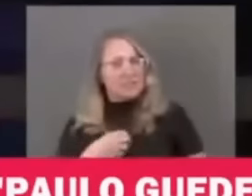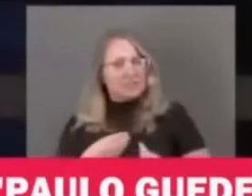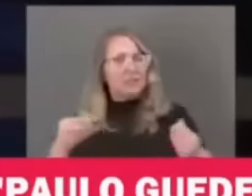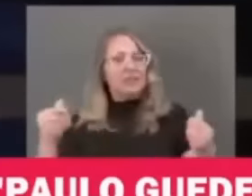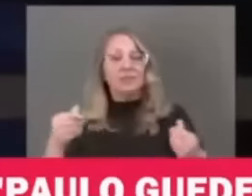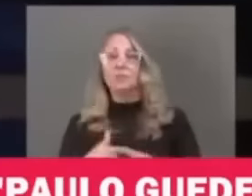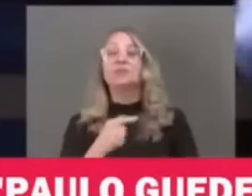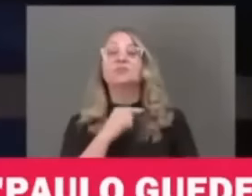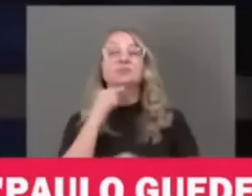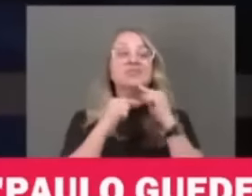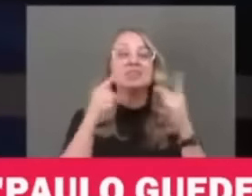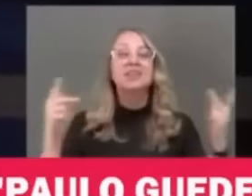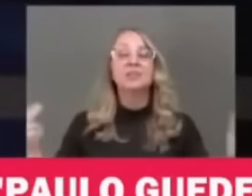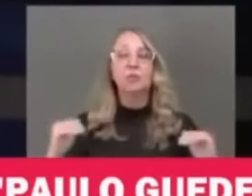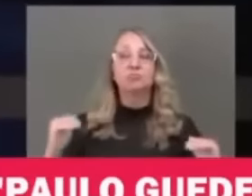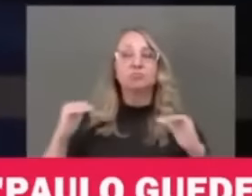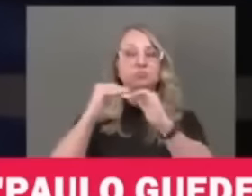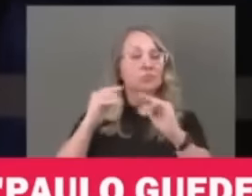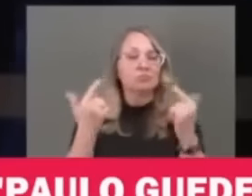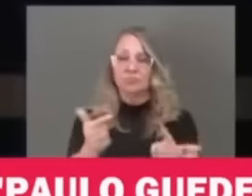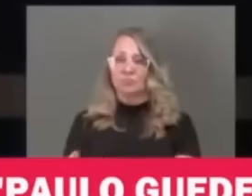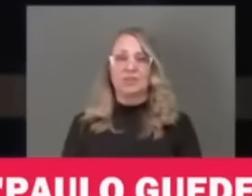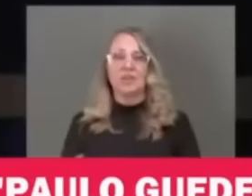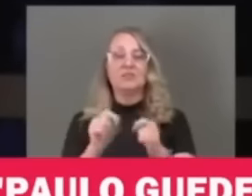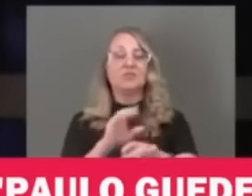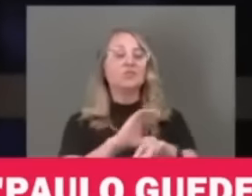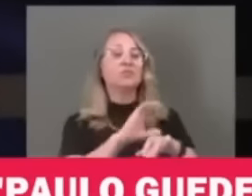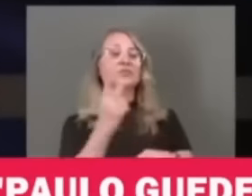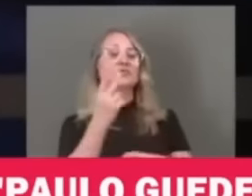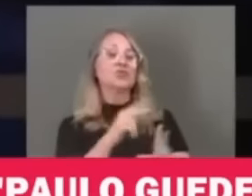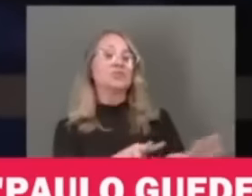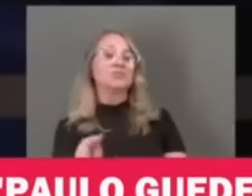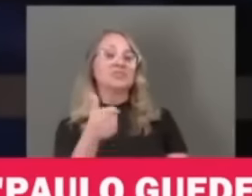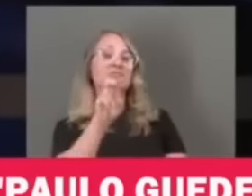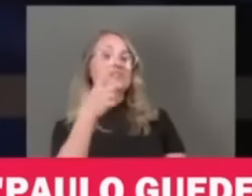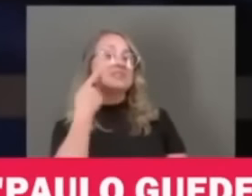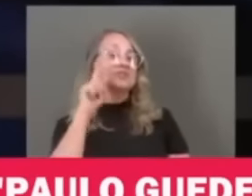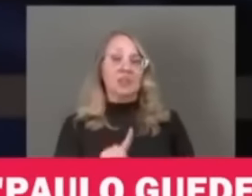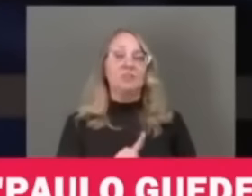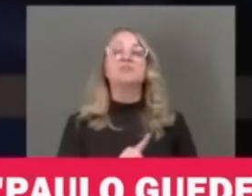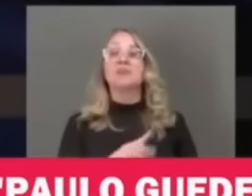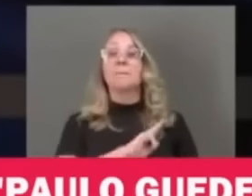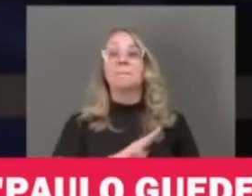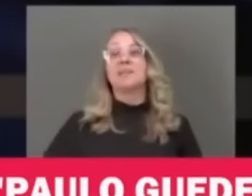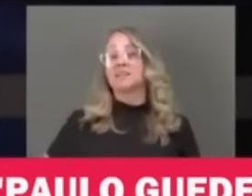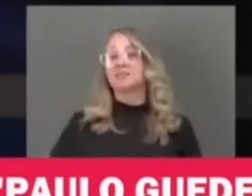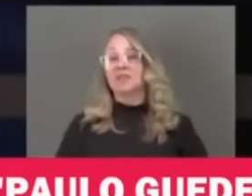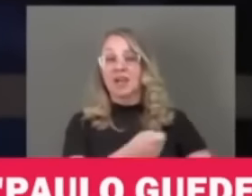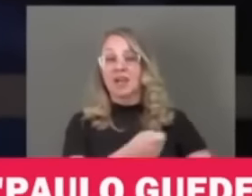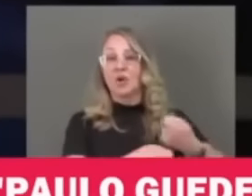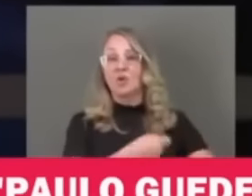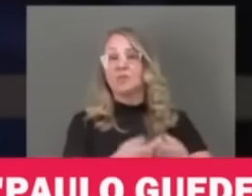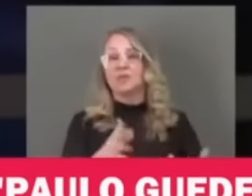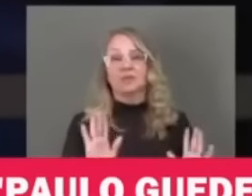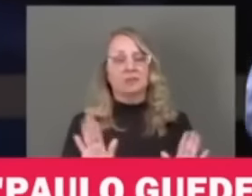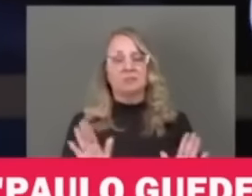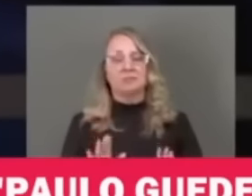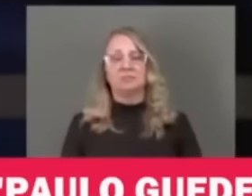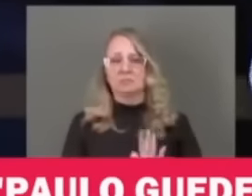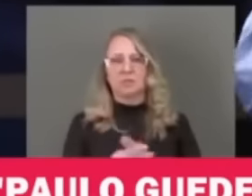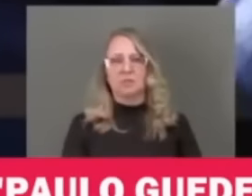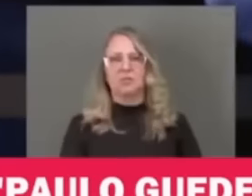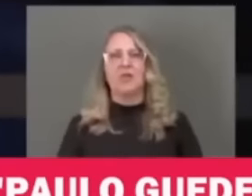porque não tem ninguém aí que possa se igualar a Paulo Guedes Paulo Guedes não fez um cursinho de duas semanas de 15 dias para ser ministro da da da fazenda do Brasil não